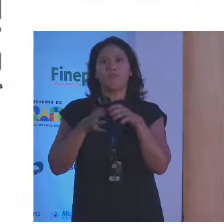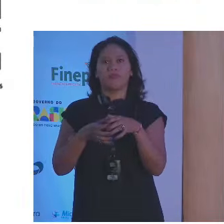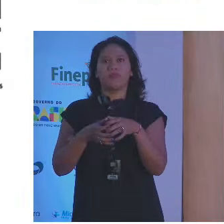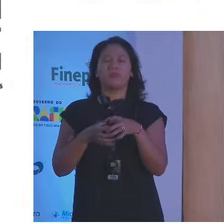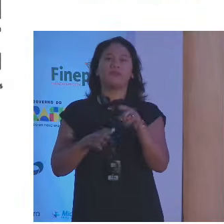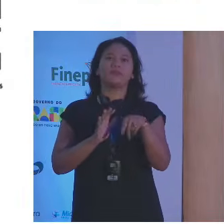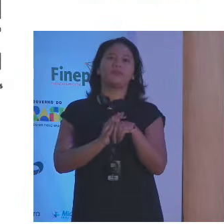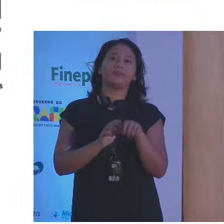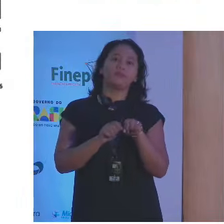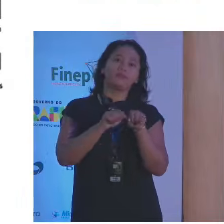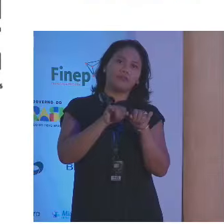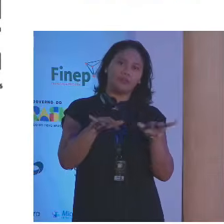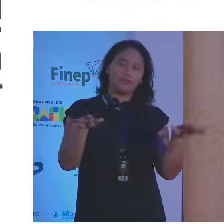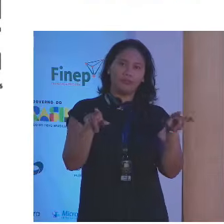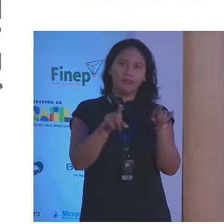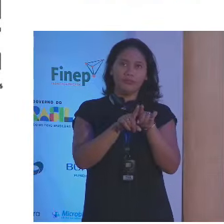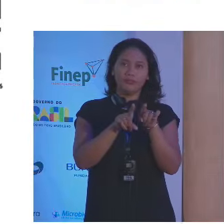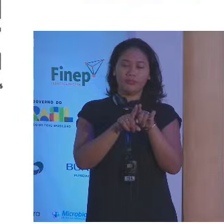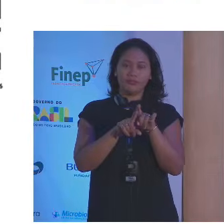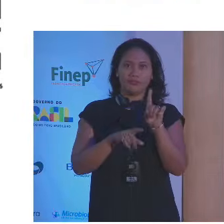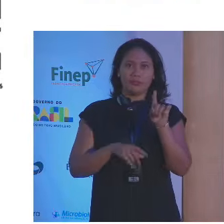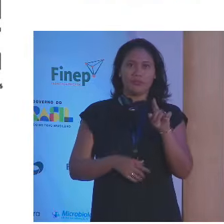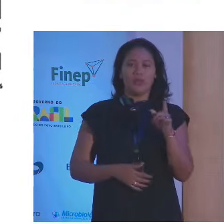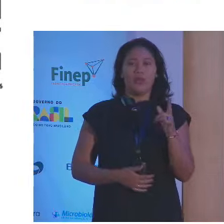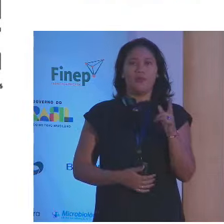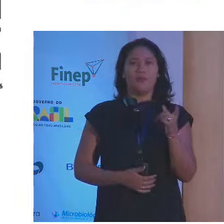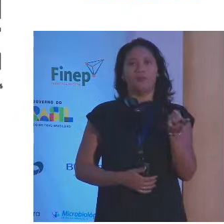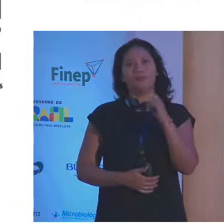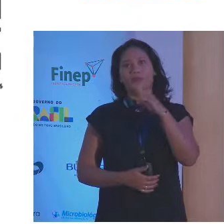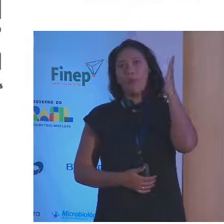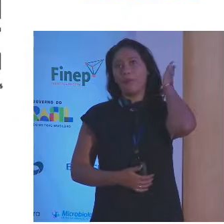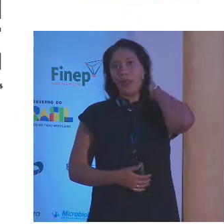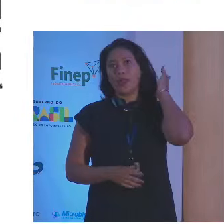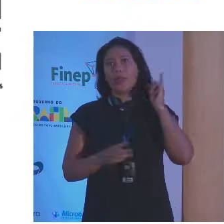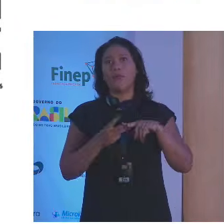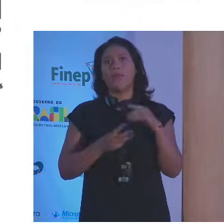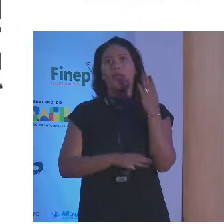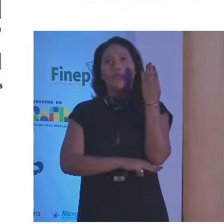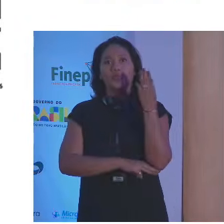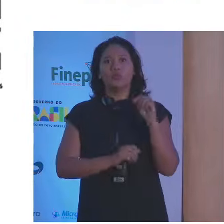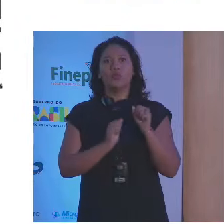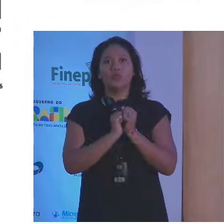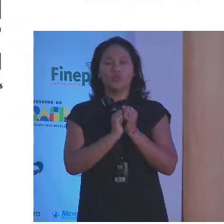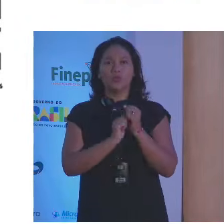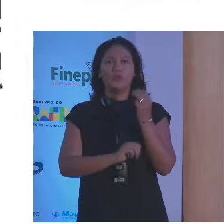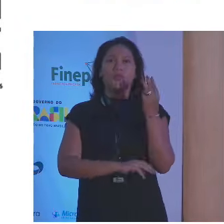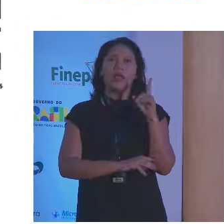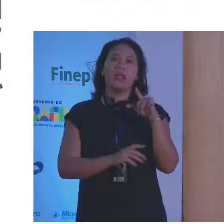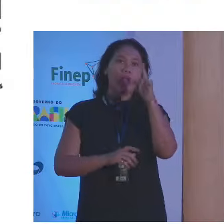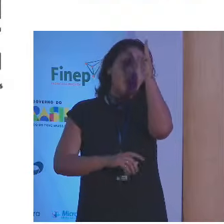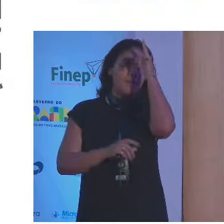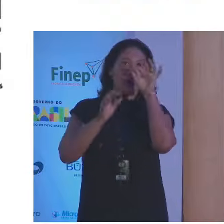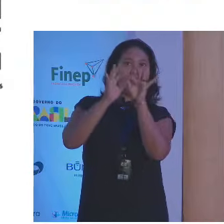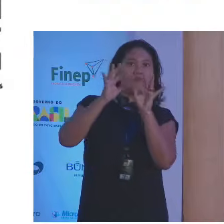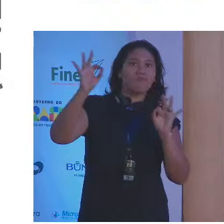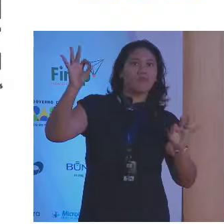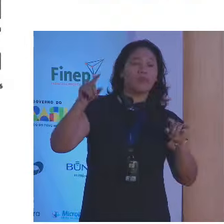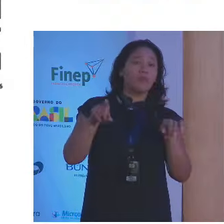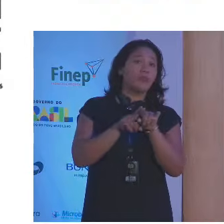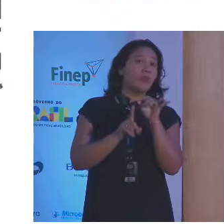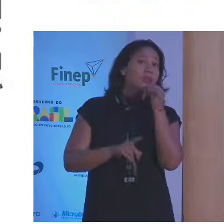Que a bacia da Foz do Amazonas e a Pará Maranhão juntas são do tamanho da Alemanha, por exemplo,